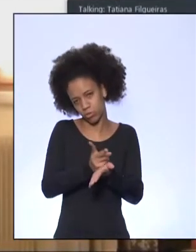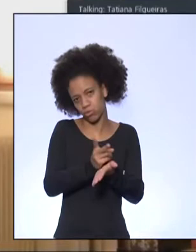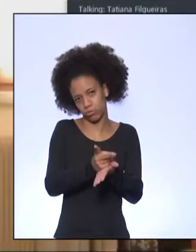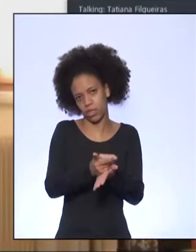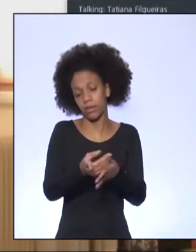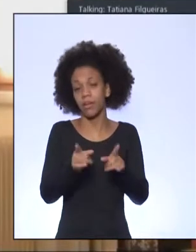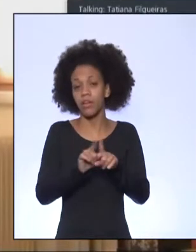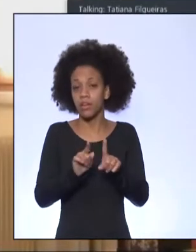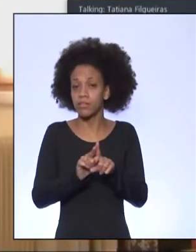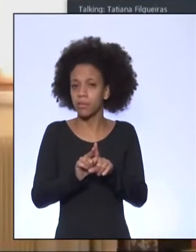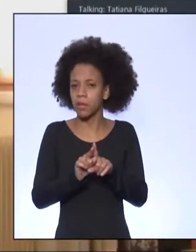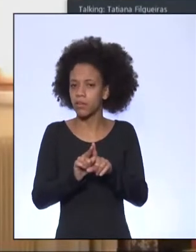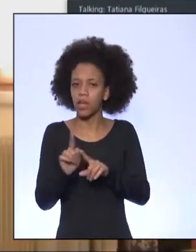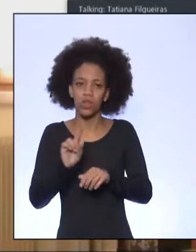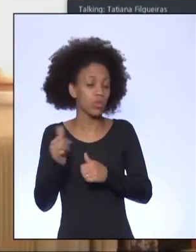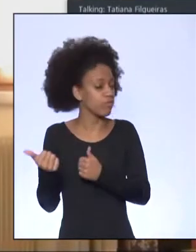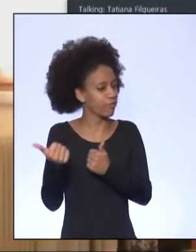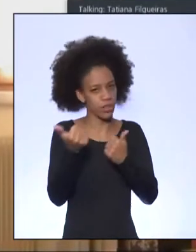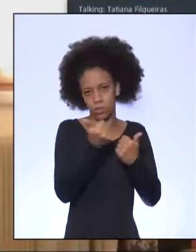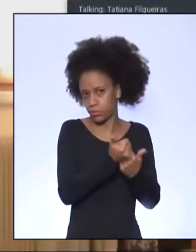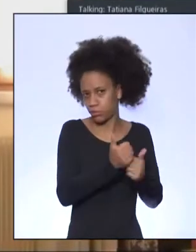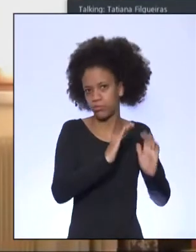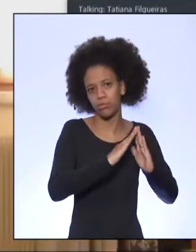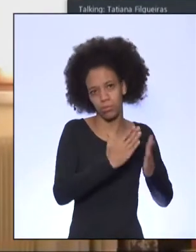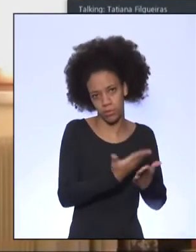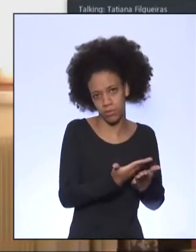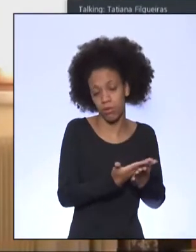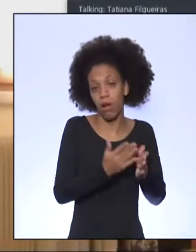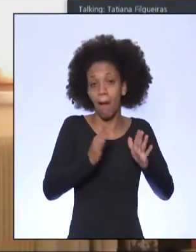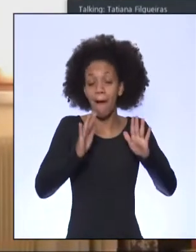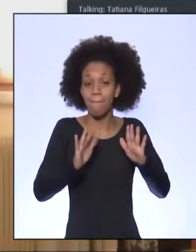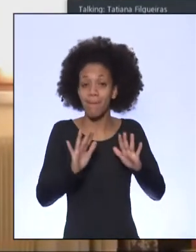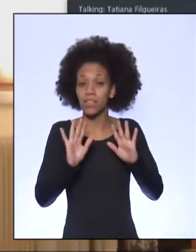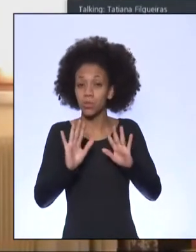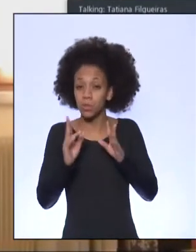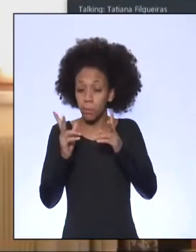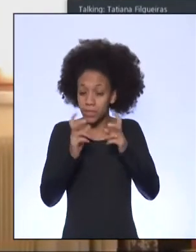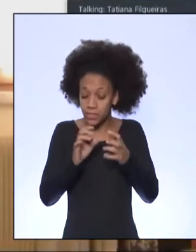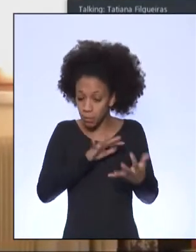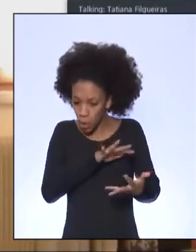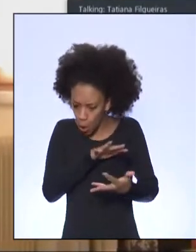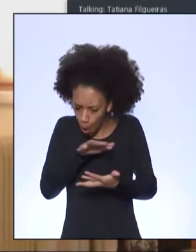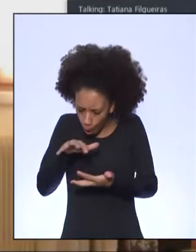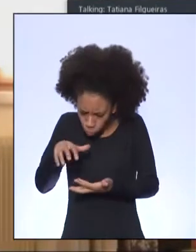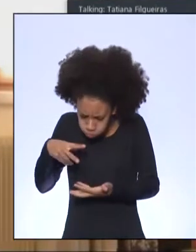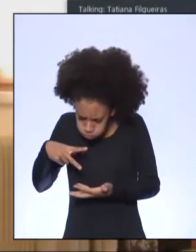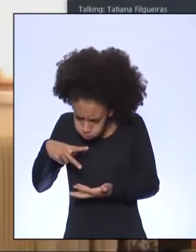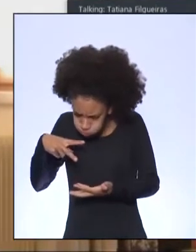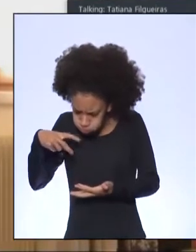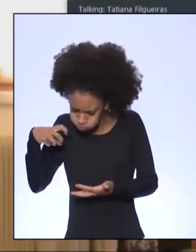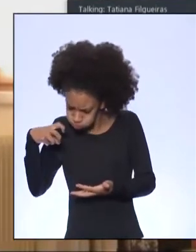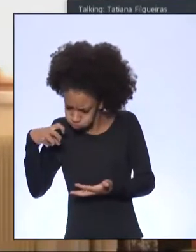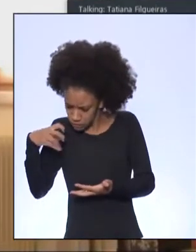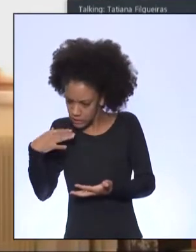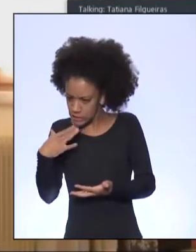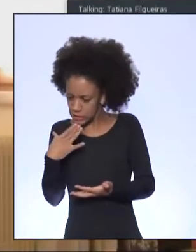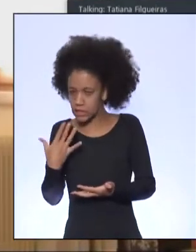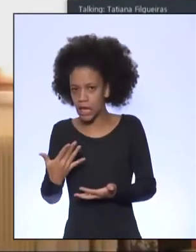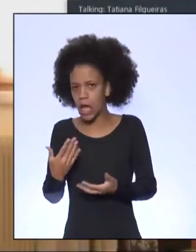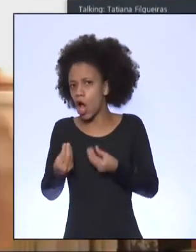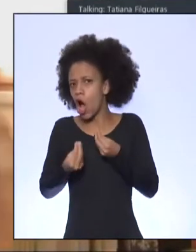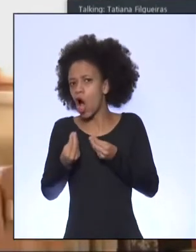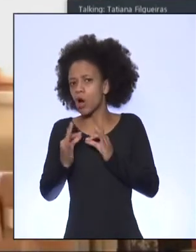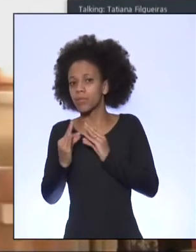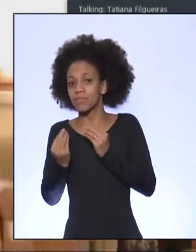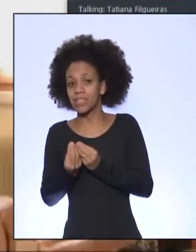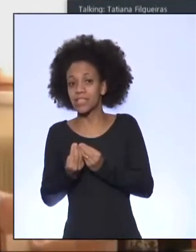fato, ela não vai substituir o professor, mas quando a gente olha no mundo inteiro, e eu escuto isso no Brasil também, como que os países estão pensando na reabertura, porque eu estou